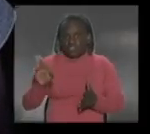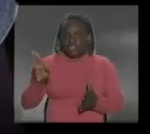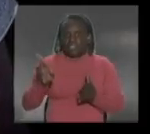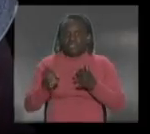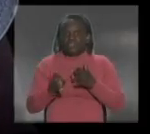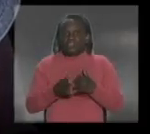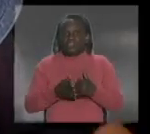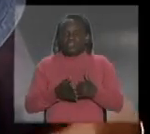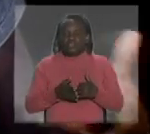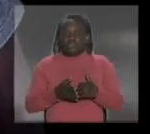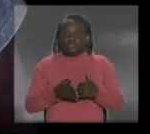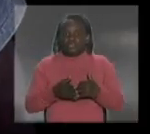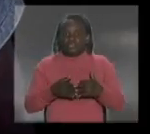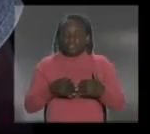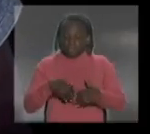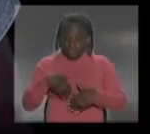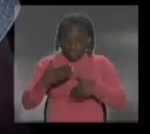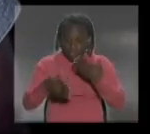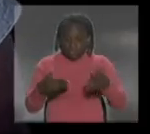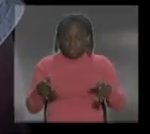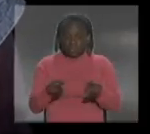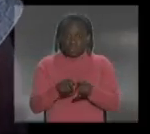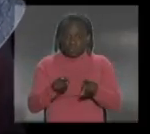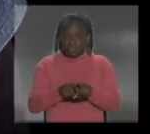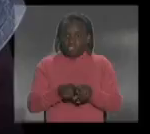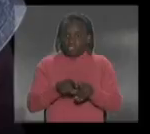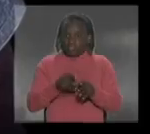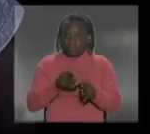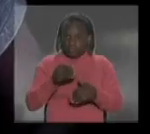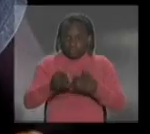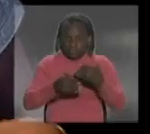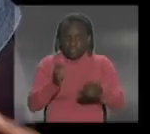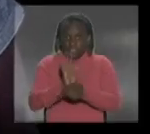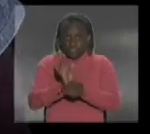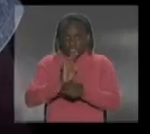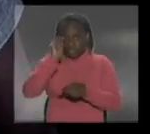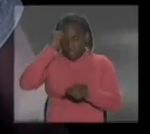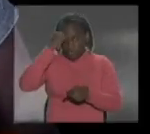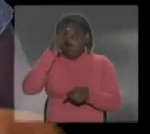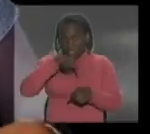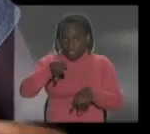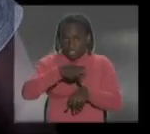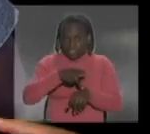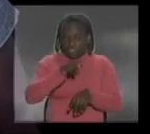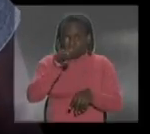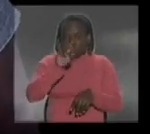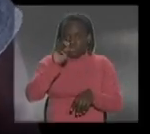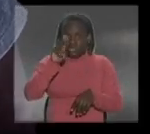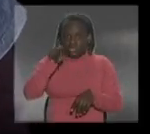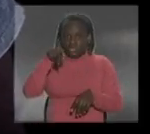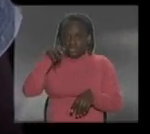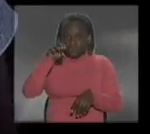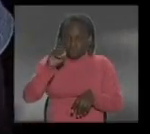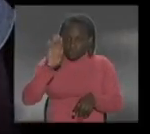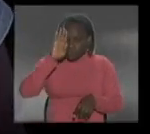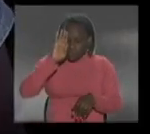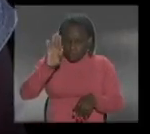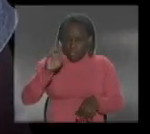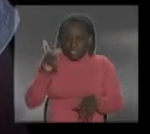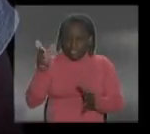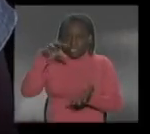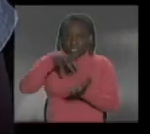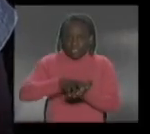universidade, e o processo mesmo do caminho da trajetória do cinema negro no país, aí tendo o Zósimo como essa figura central, catalisadora, que